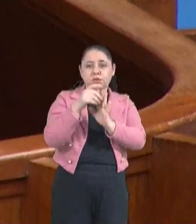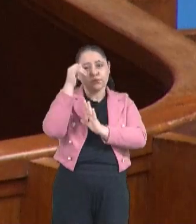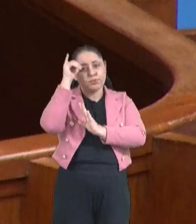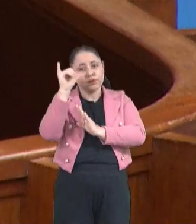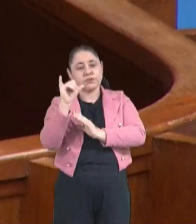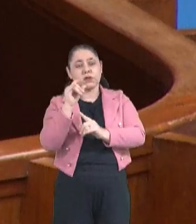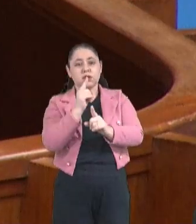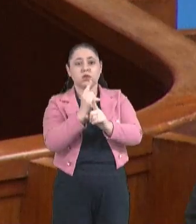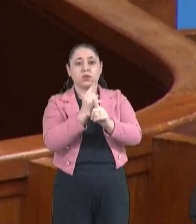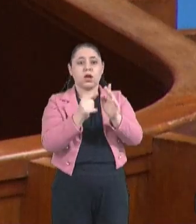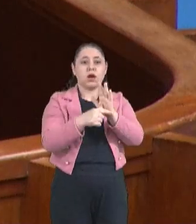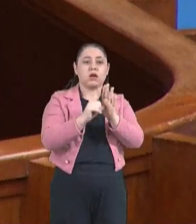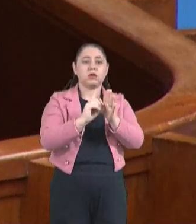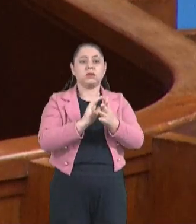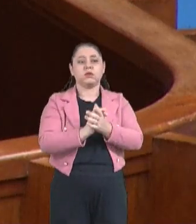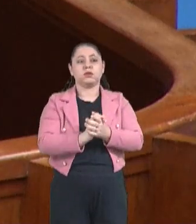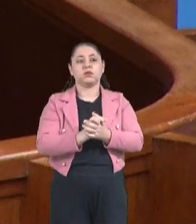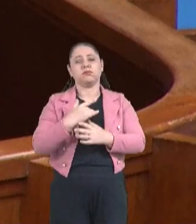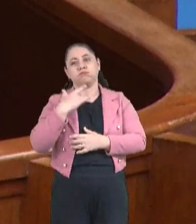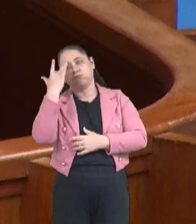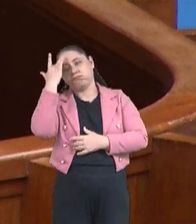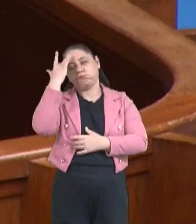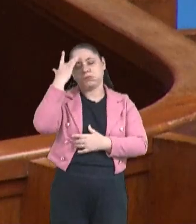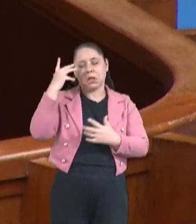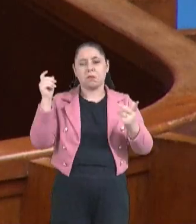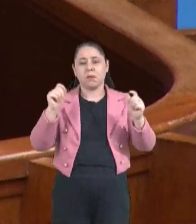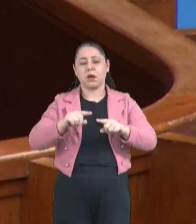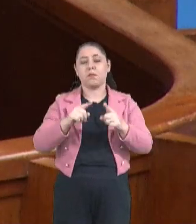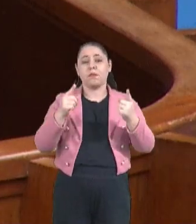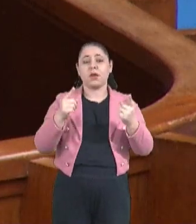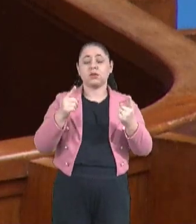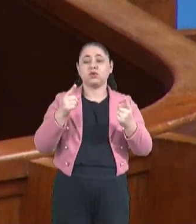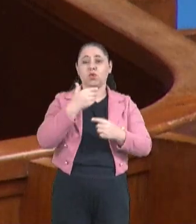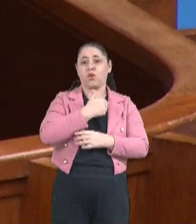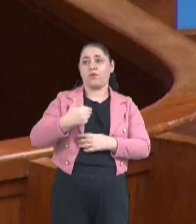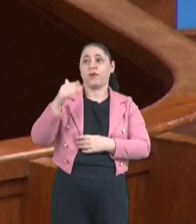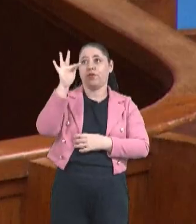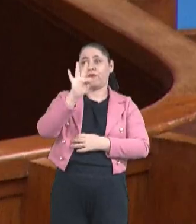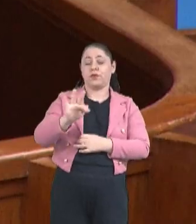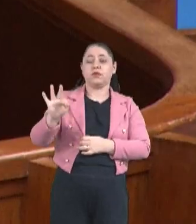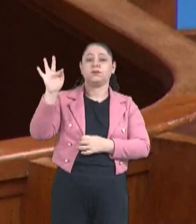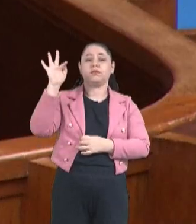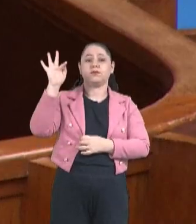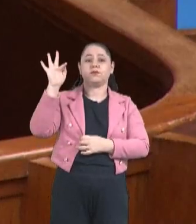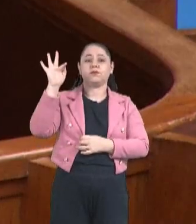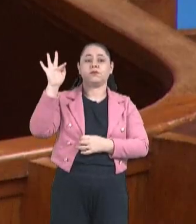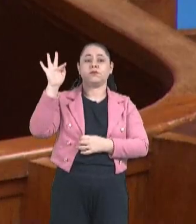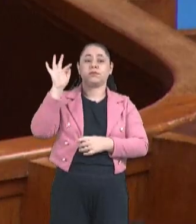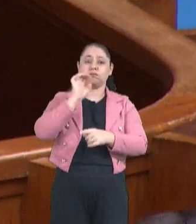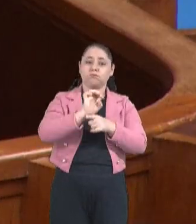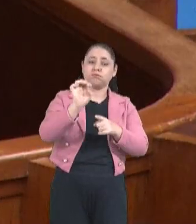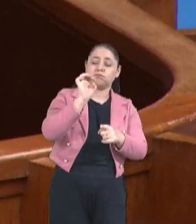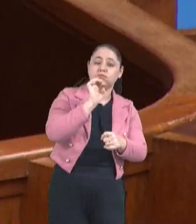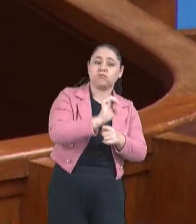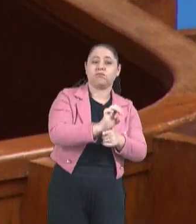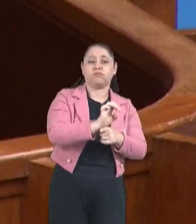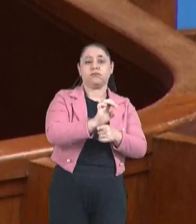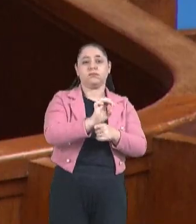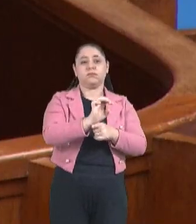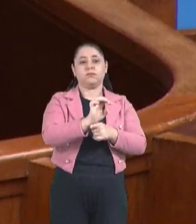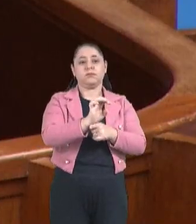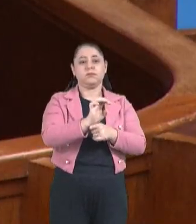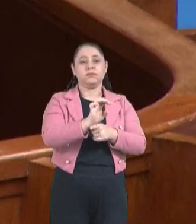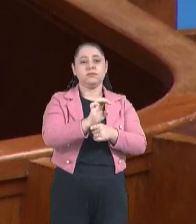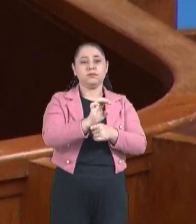prevenção. Então, eu acho isso extraordinário, mas o governo federal, o governo estadual,